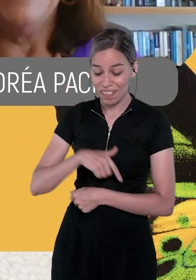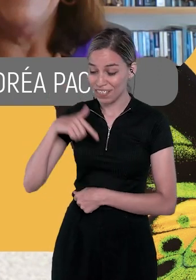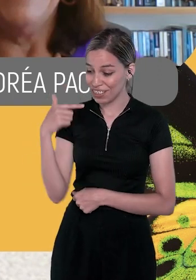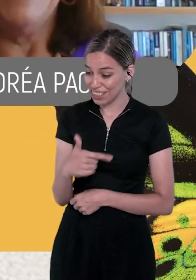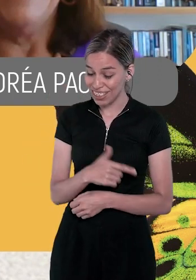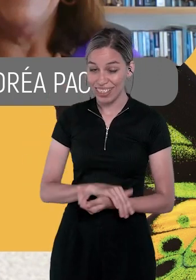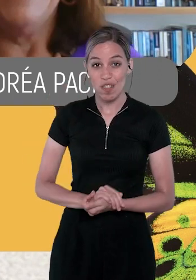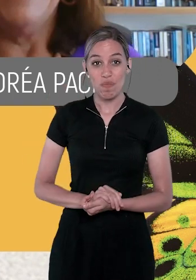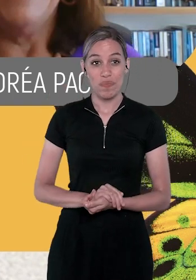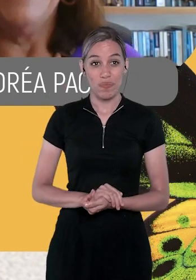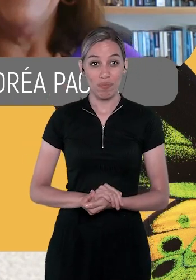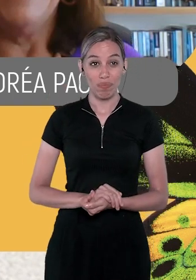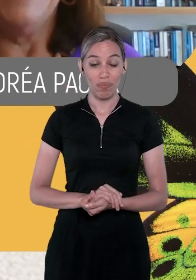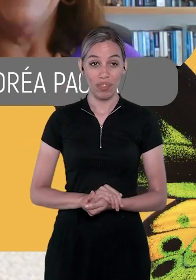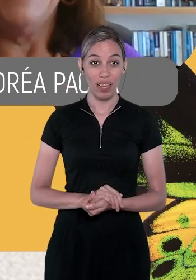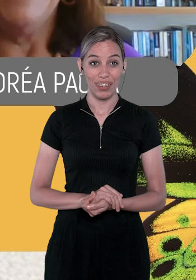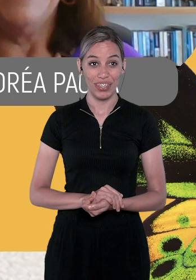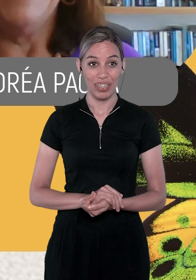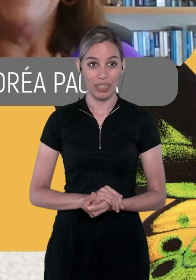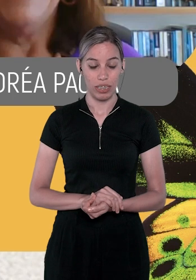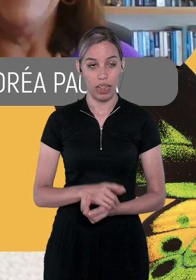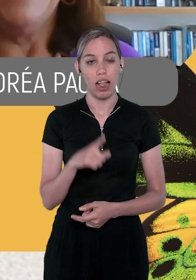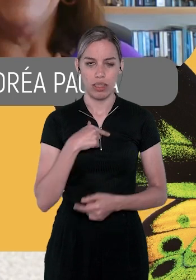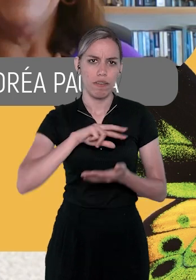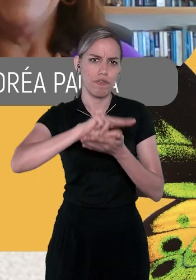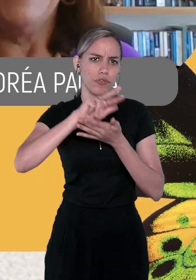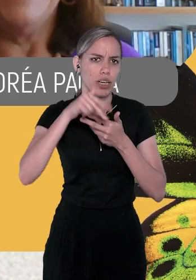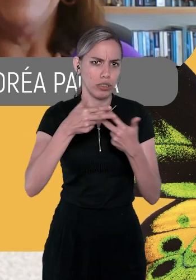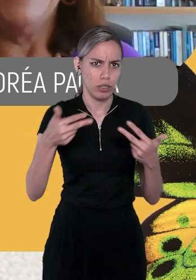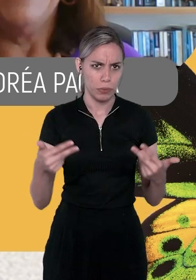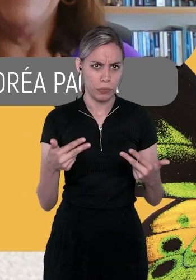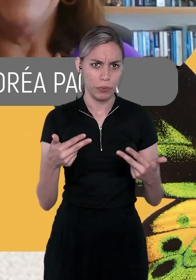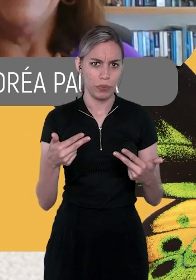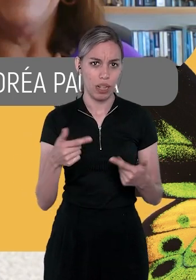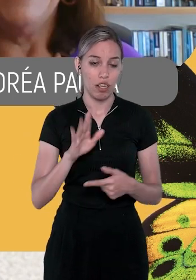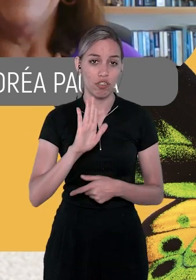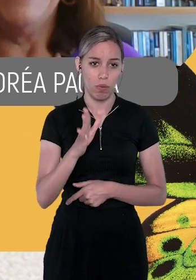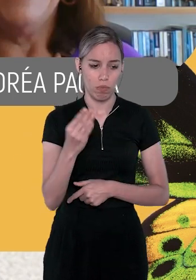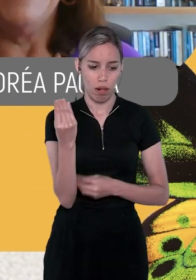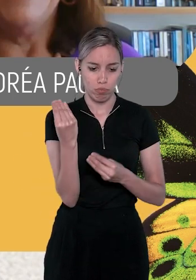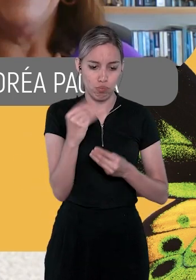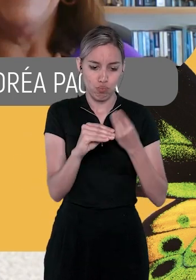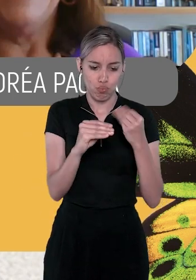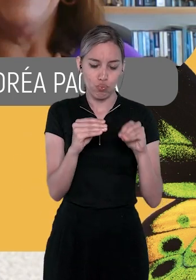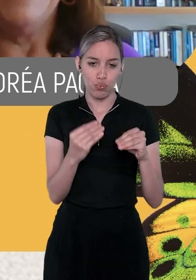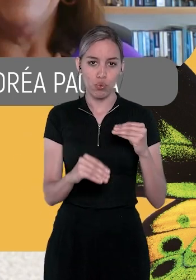E aí, agora, tem várias coisas que eu já registrei para talvez abordar